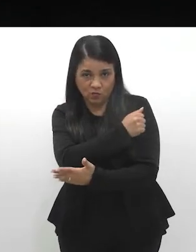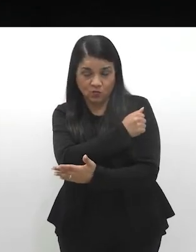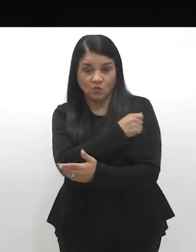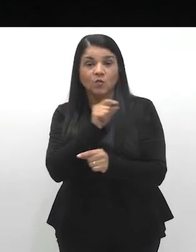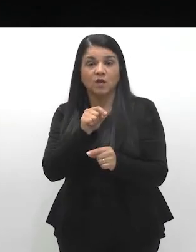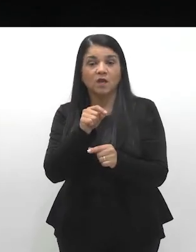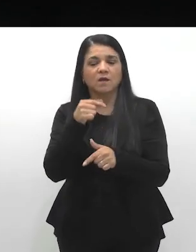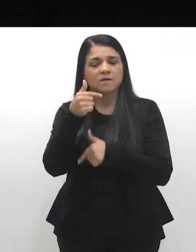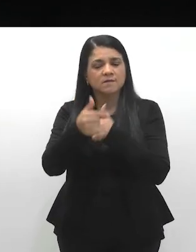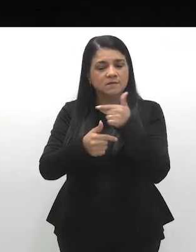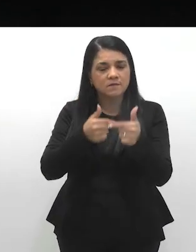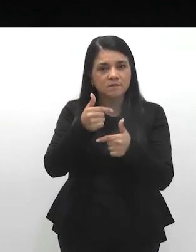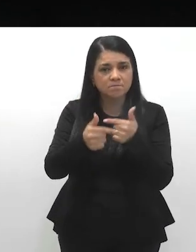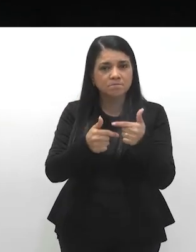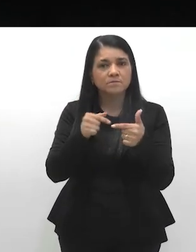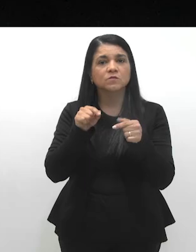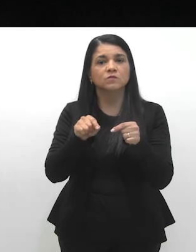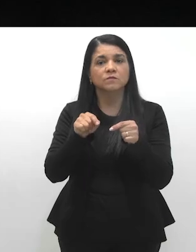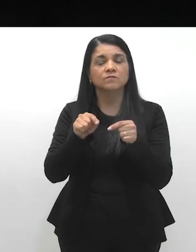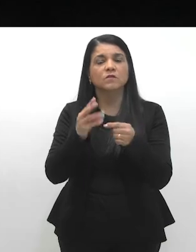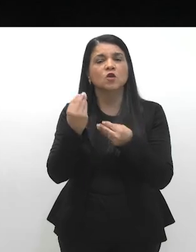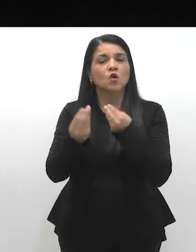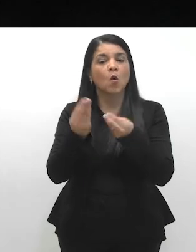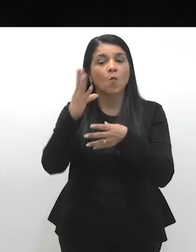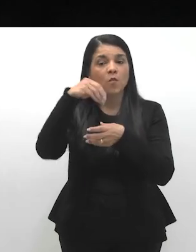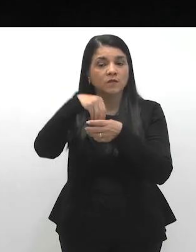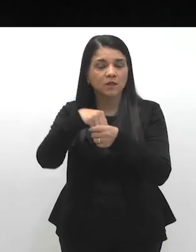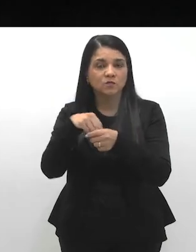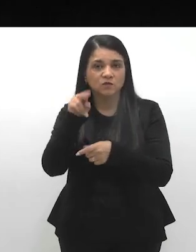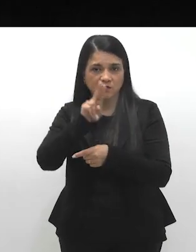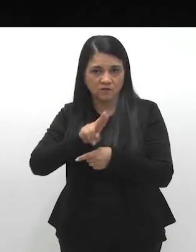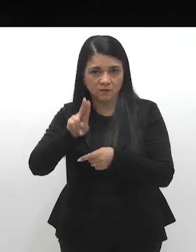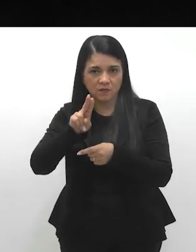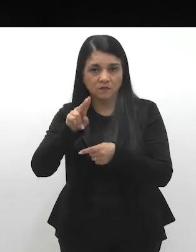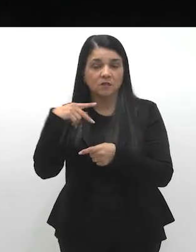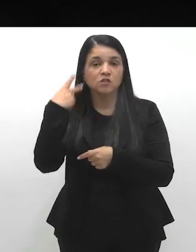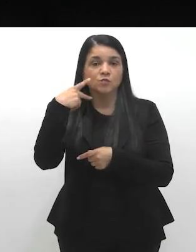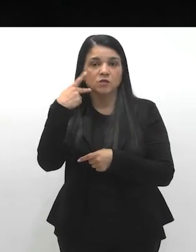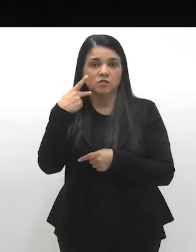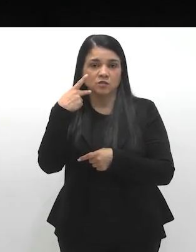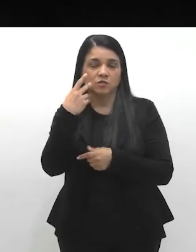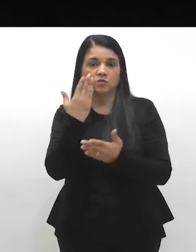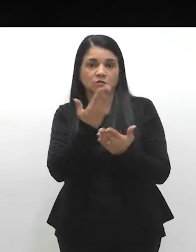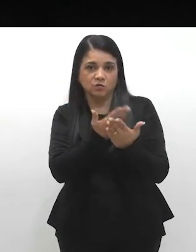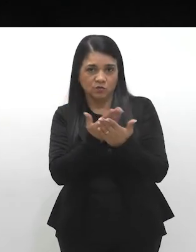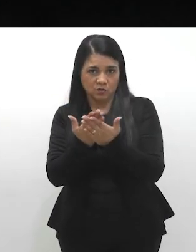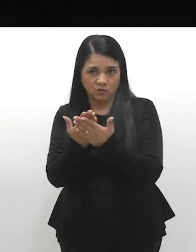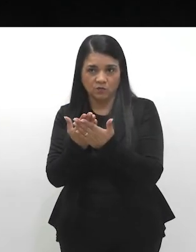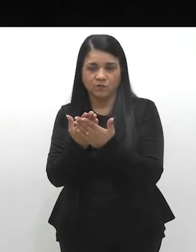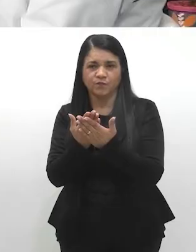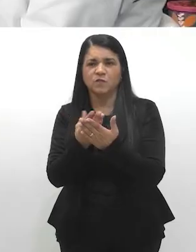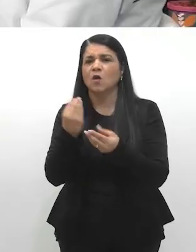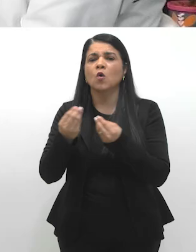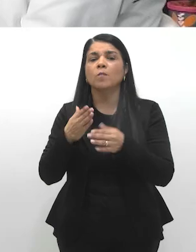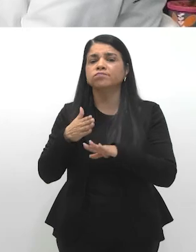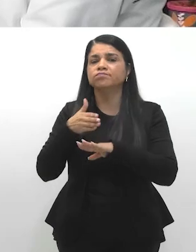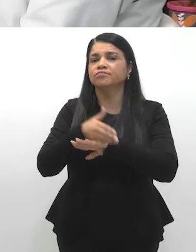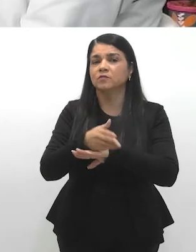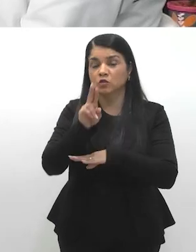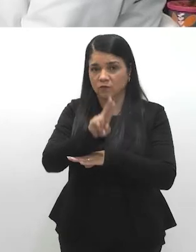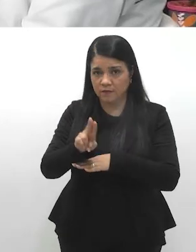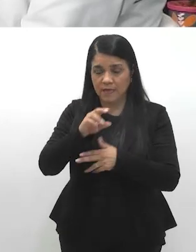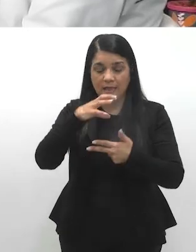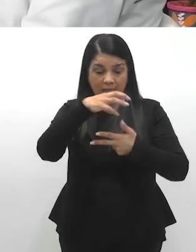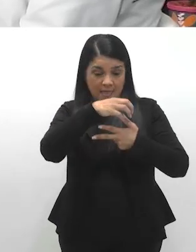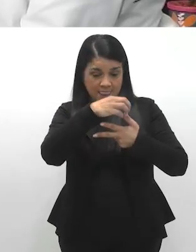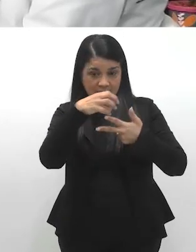pensando na manutenção desses alunos dentro da universidade, nas políticas estudantis. Para ingressar na universidade é pelo Enem?